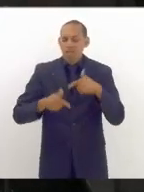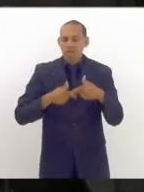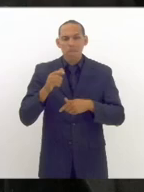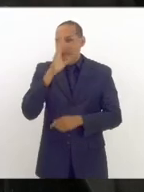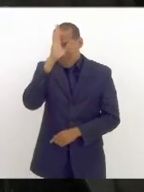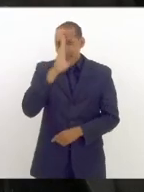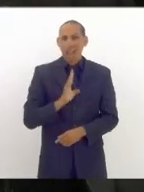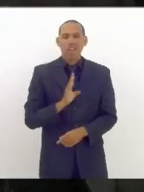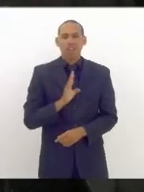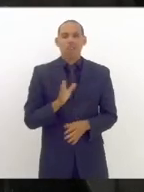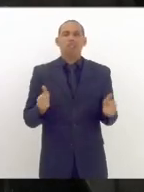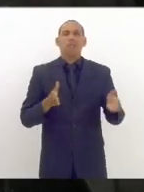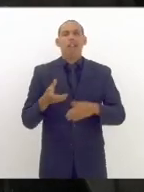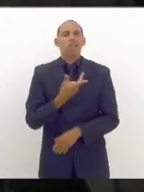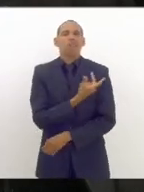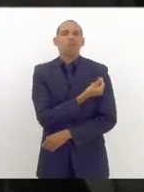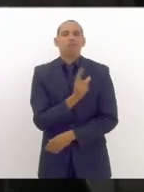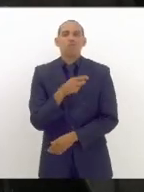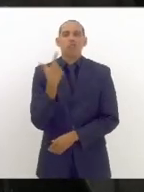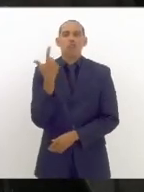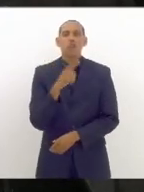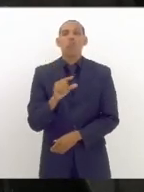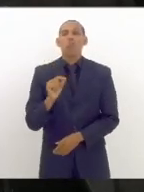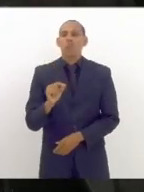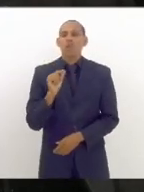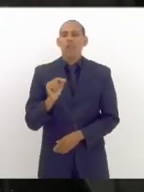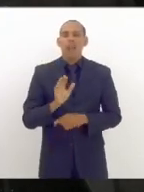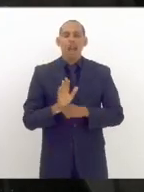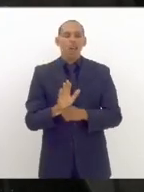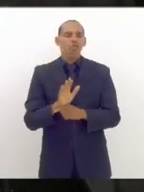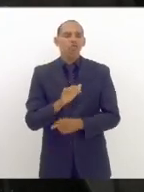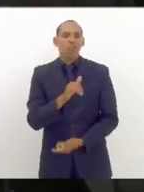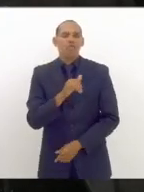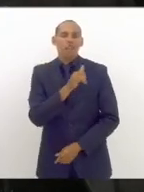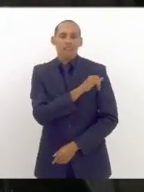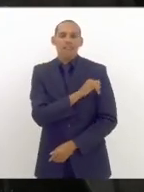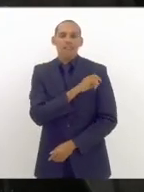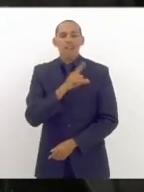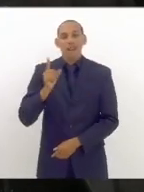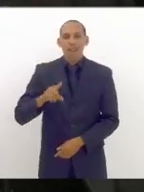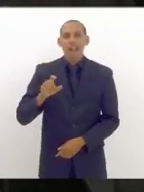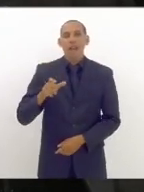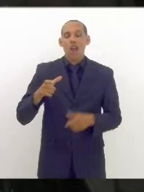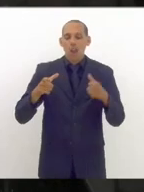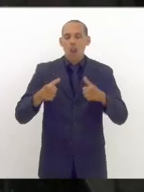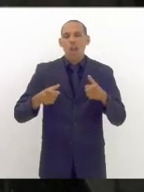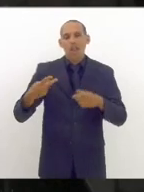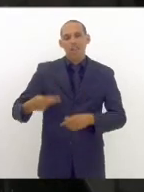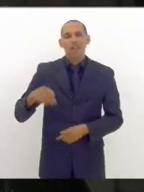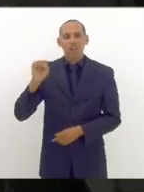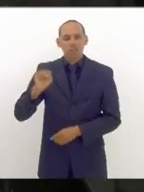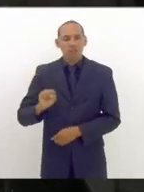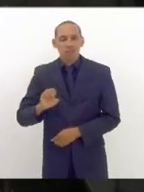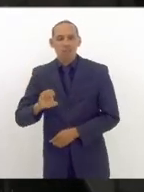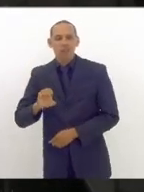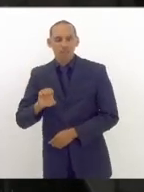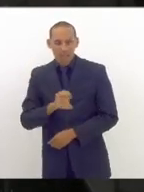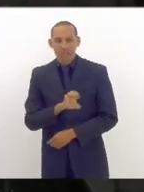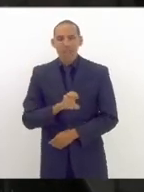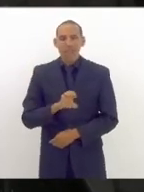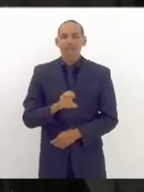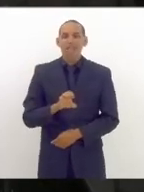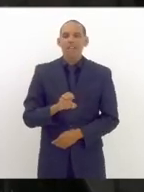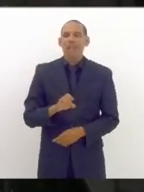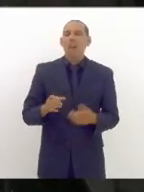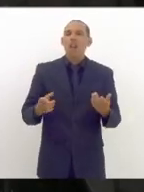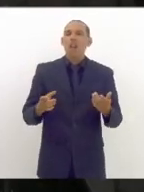vacinação e a gente conseguiu fazer com que o estado do Rio de Janeiro fosse o estado da região sudeste que tivesse o menor número de óbitos de febre